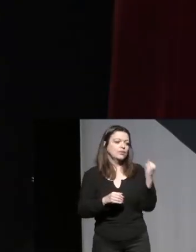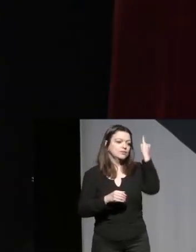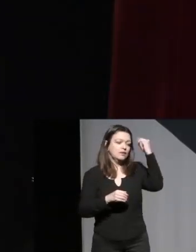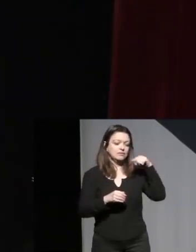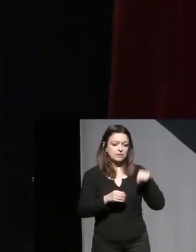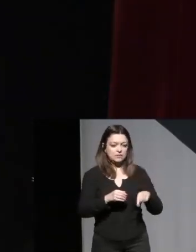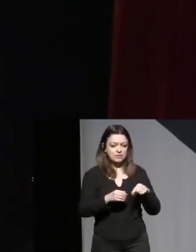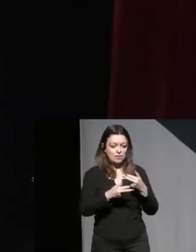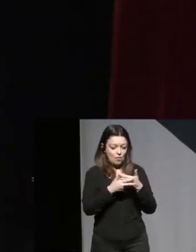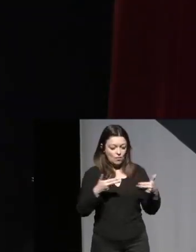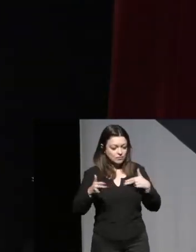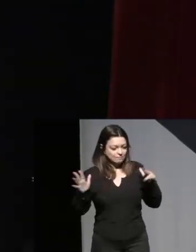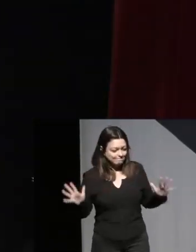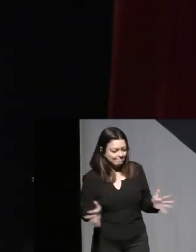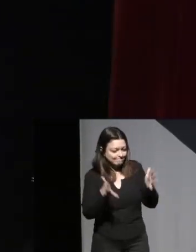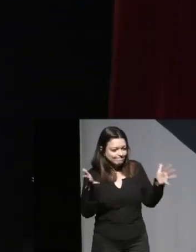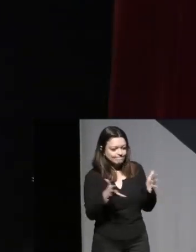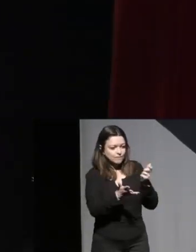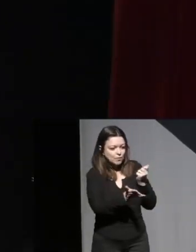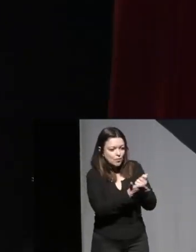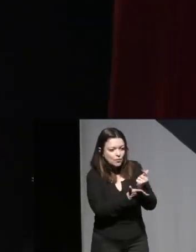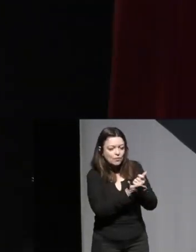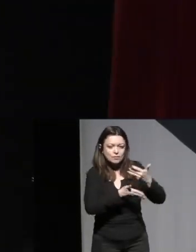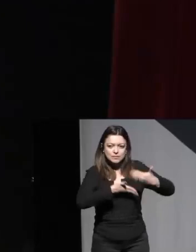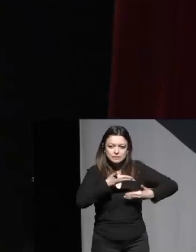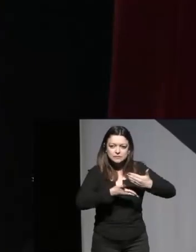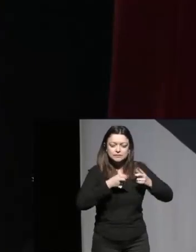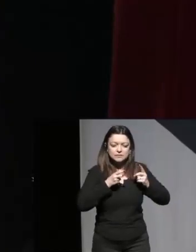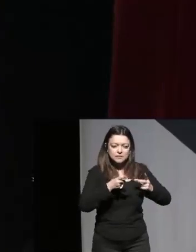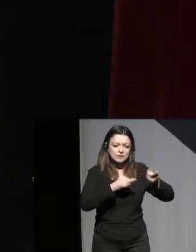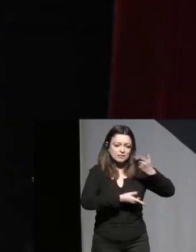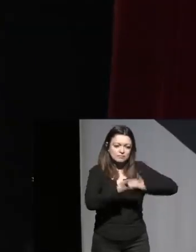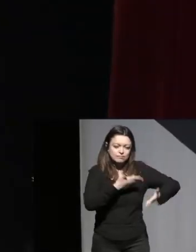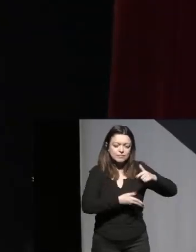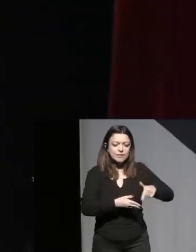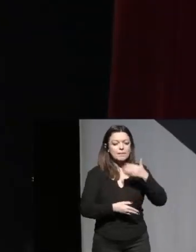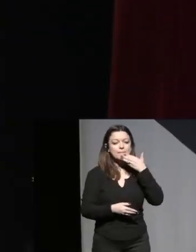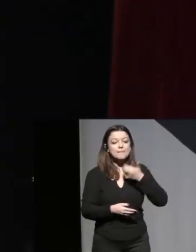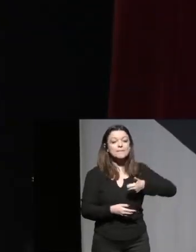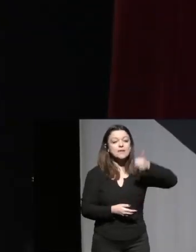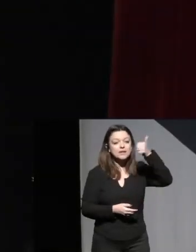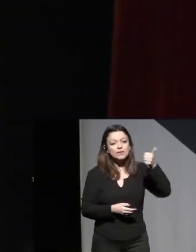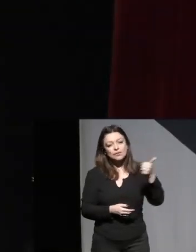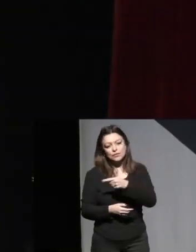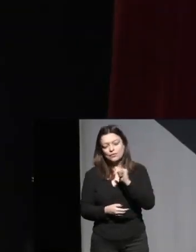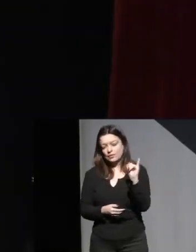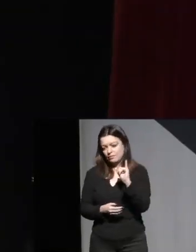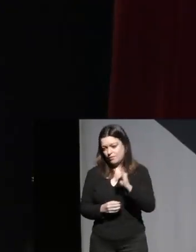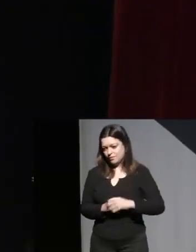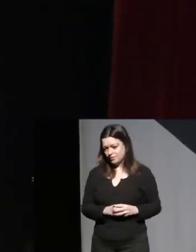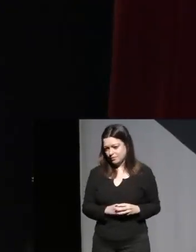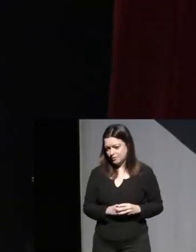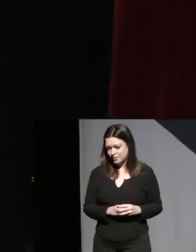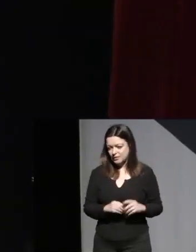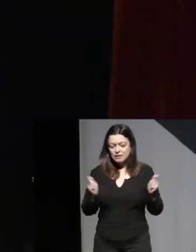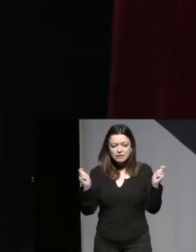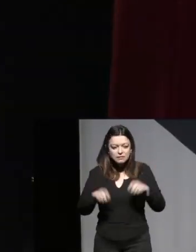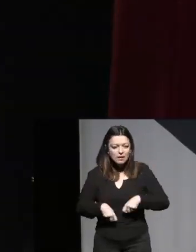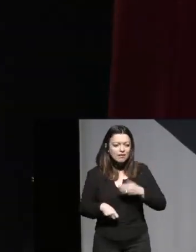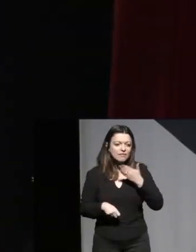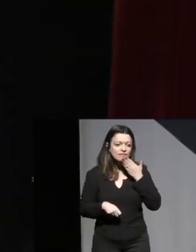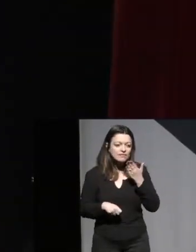isso que deve. Se você quer aumentar tributo a longo prazo, melhore a atividade patrimonial. Facilite. Permita que as pessoas